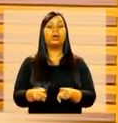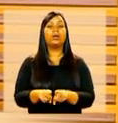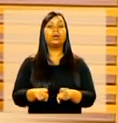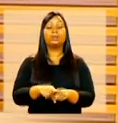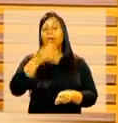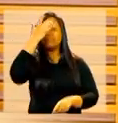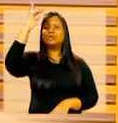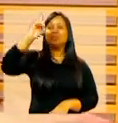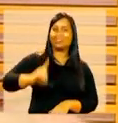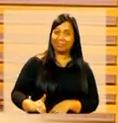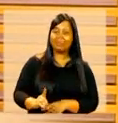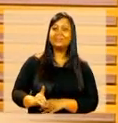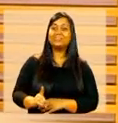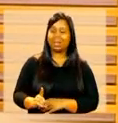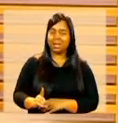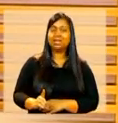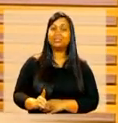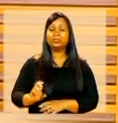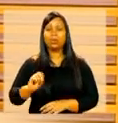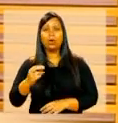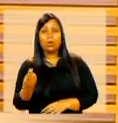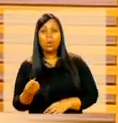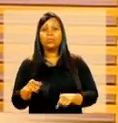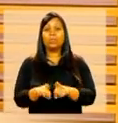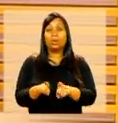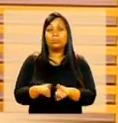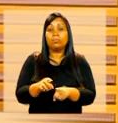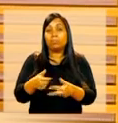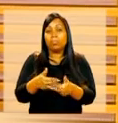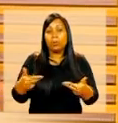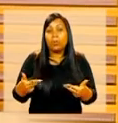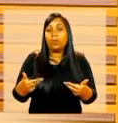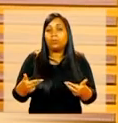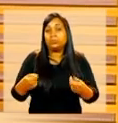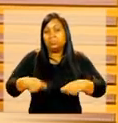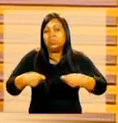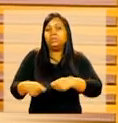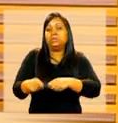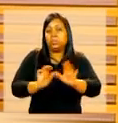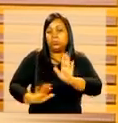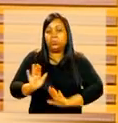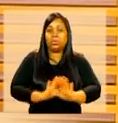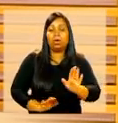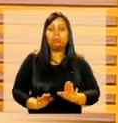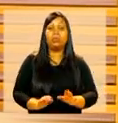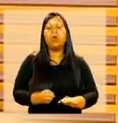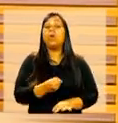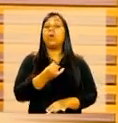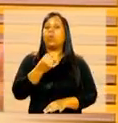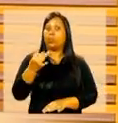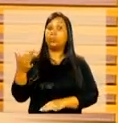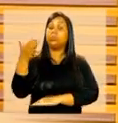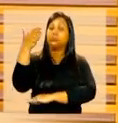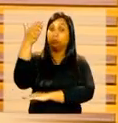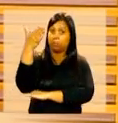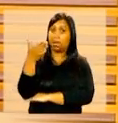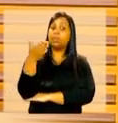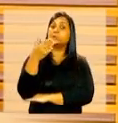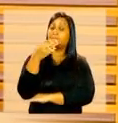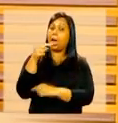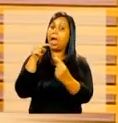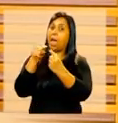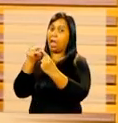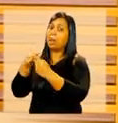com as pessoas com deficiência ou com alguma mobilidade reduzida. Muitos hotéis estão plenamente, aliás, por lei eles têm que